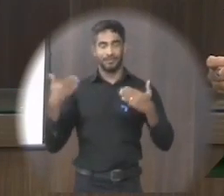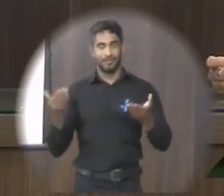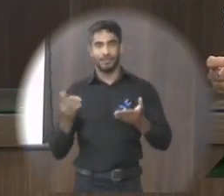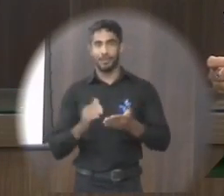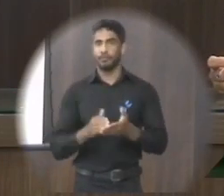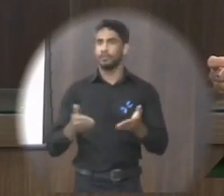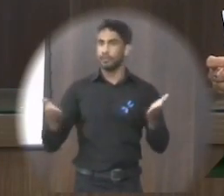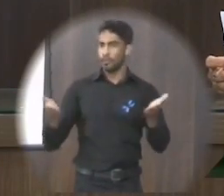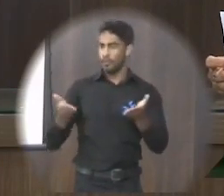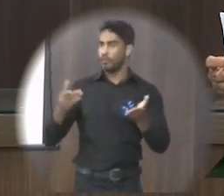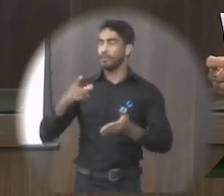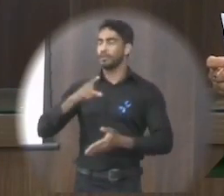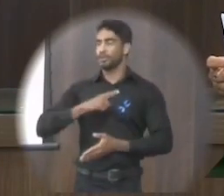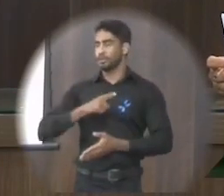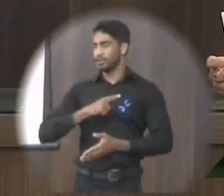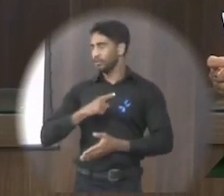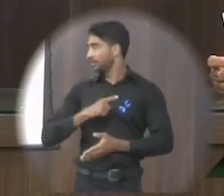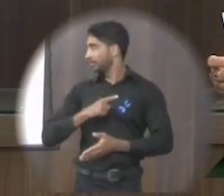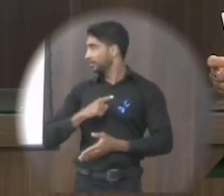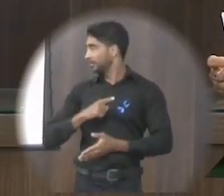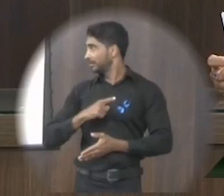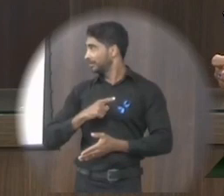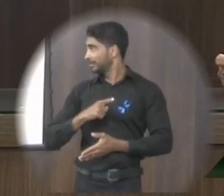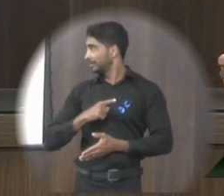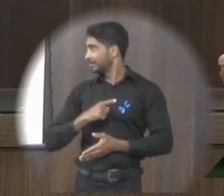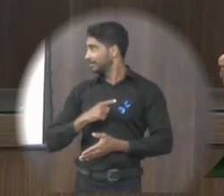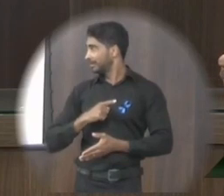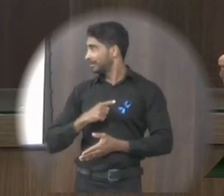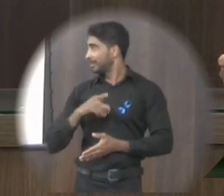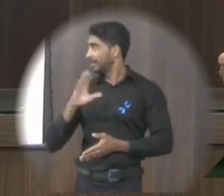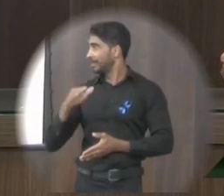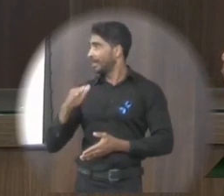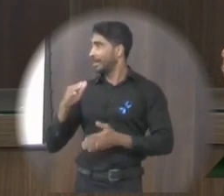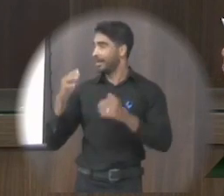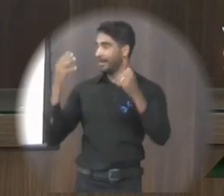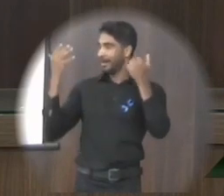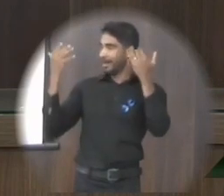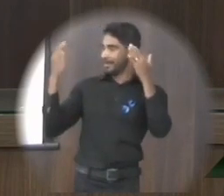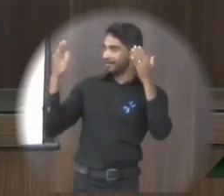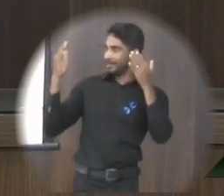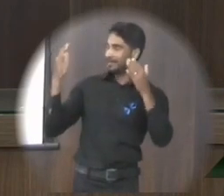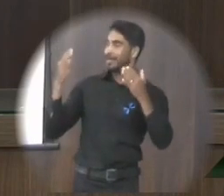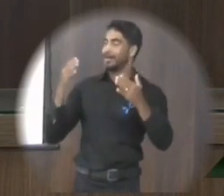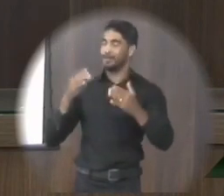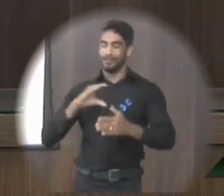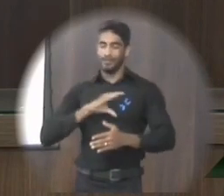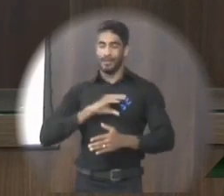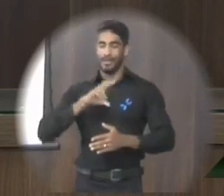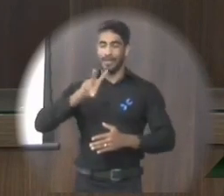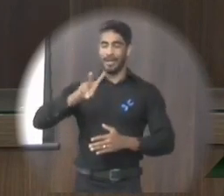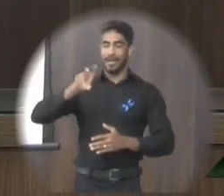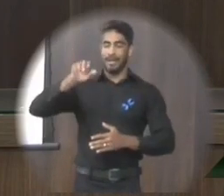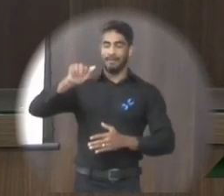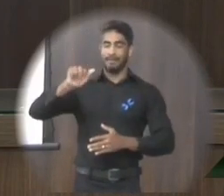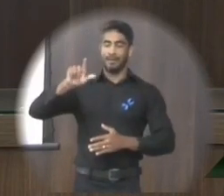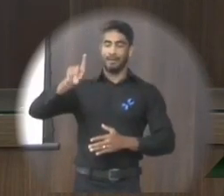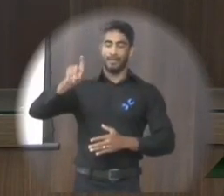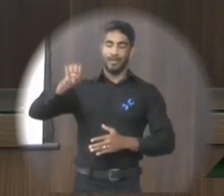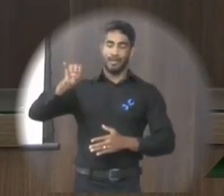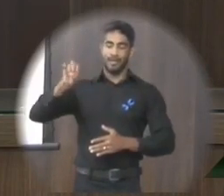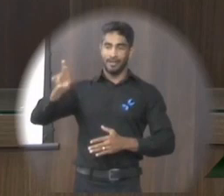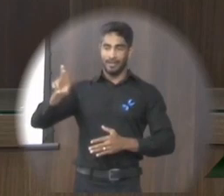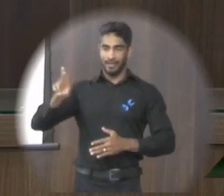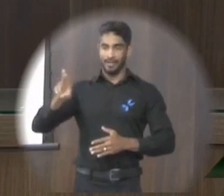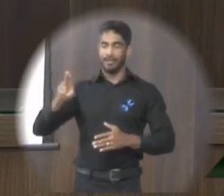E hoje também, deu uma sumida aqui, mas hoje é o aniversário do nosso colega Valdeir. Desejamos a ele muitos anos de vida,